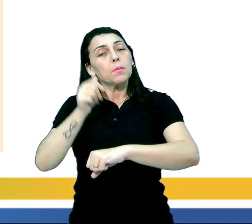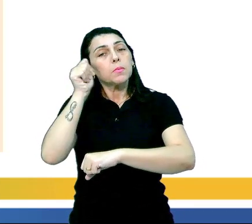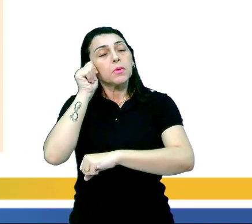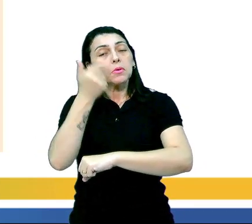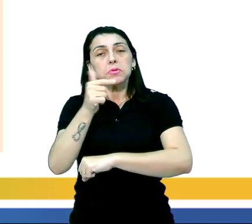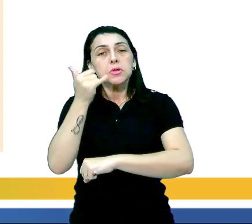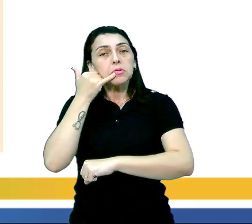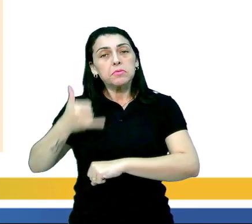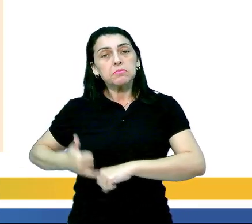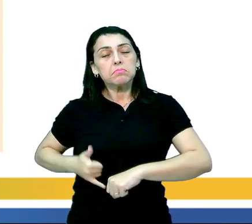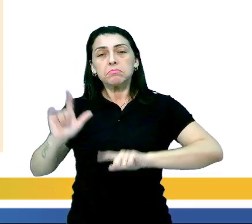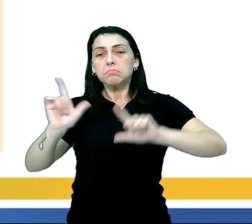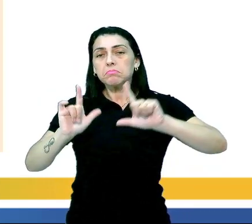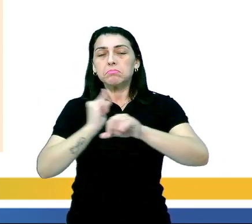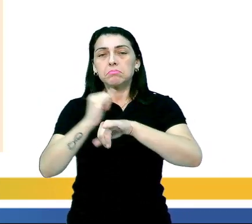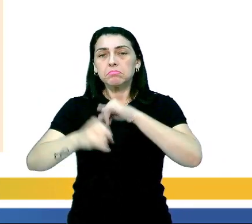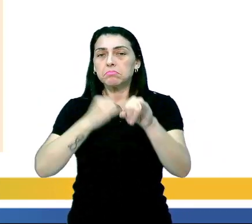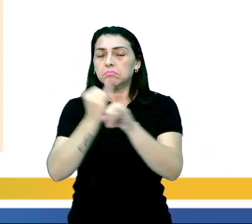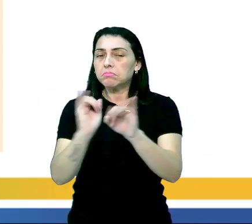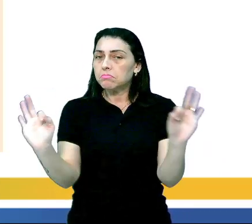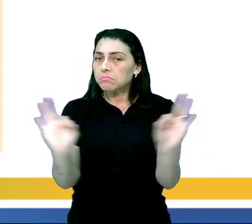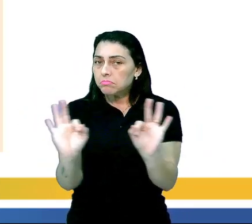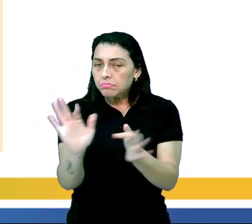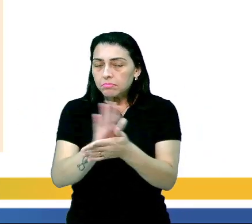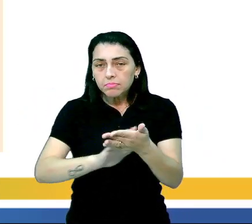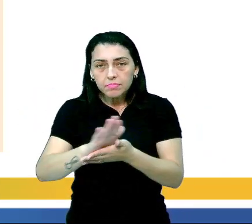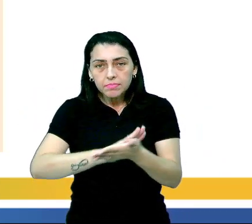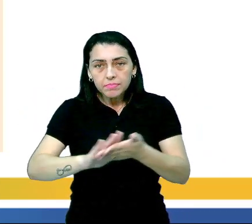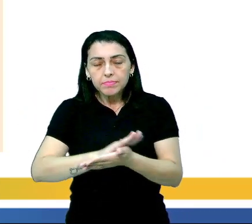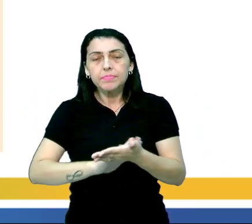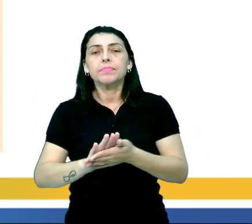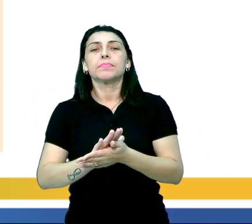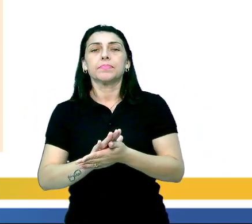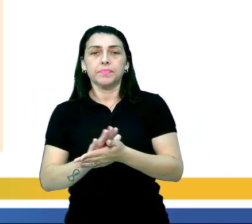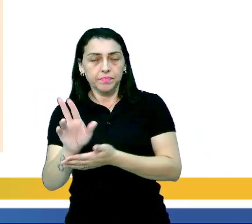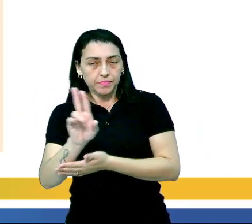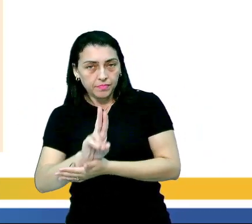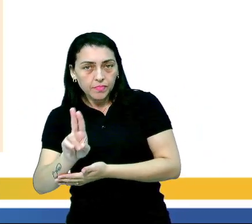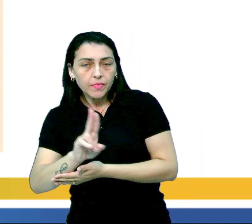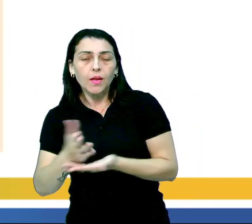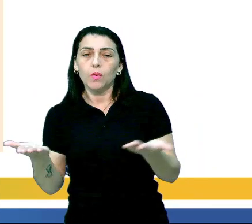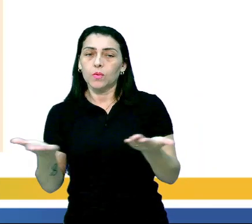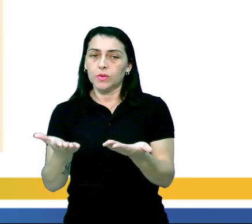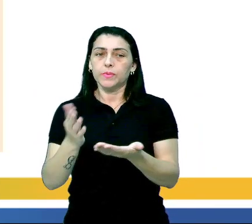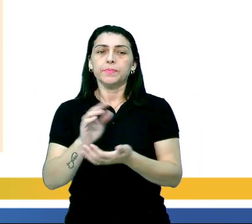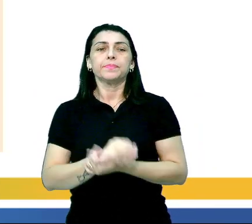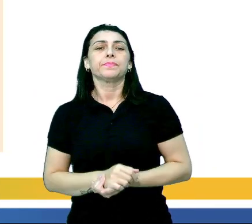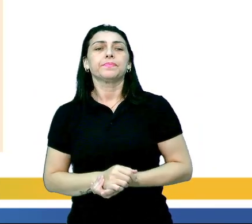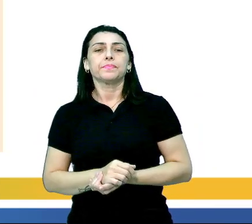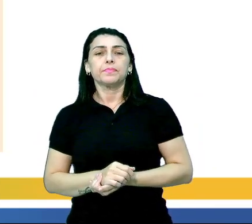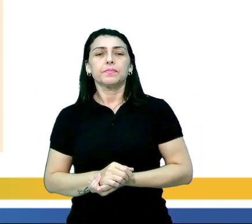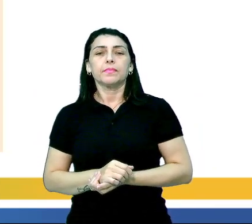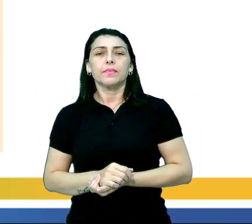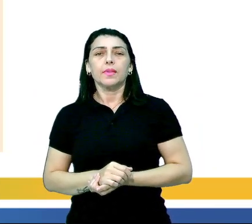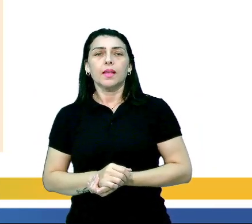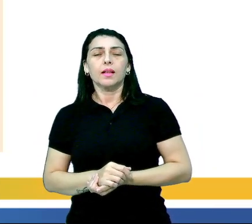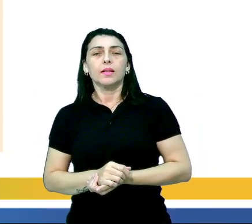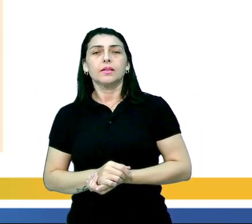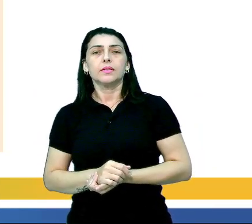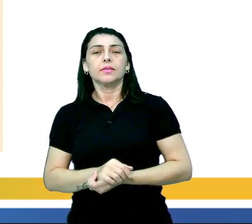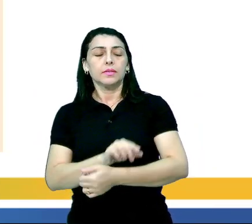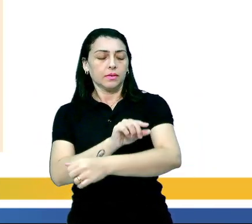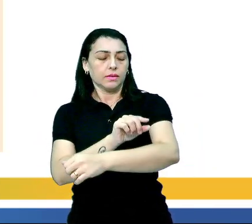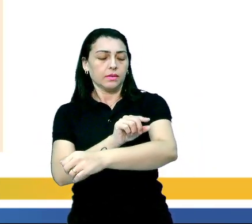havia televisão nem internet, nem o telefone celular, que está muito em uso. Então, a evolução é